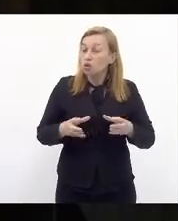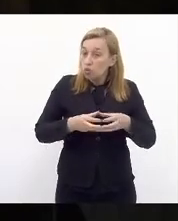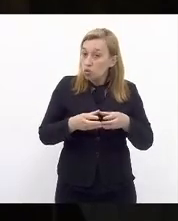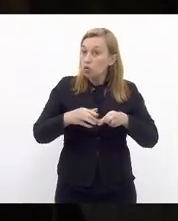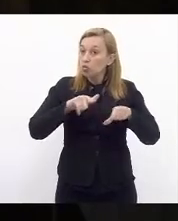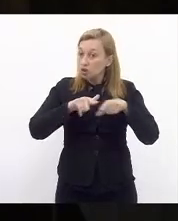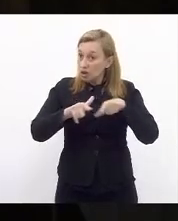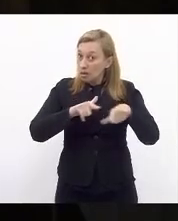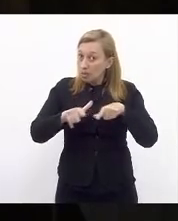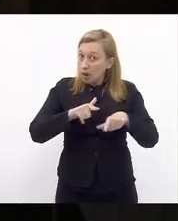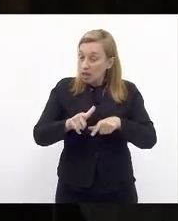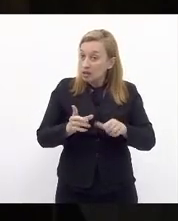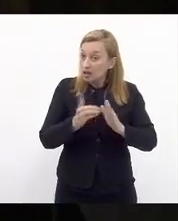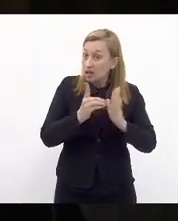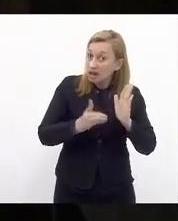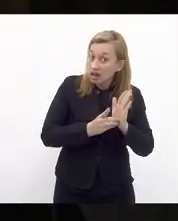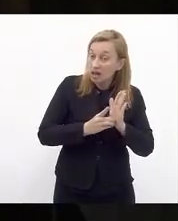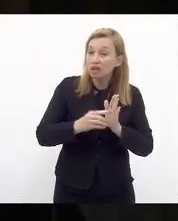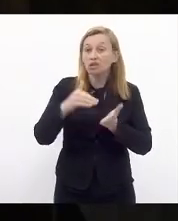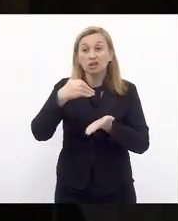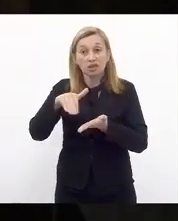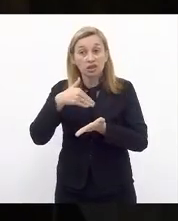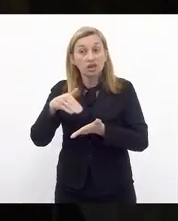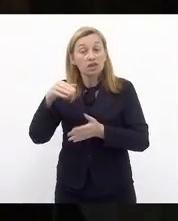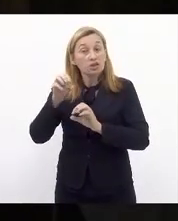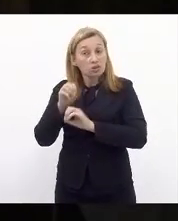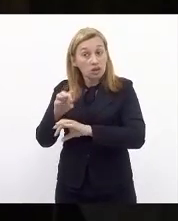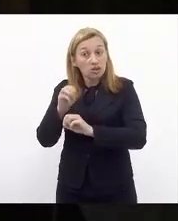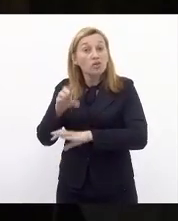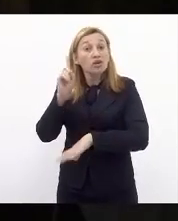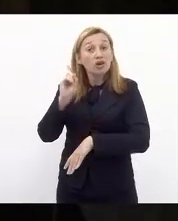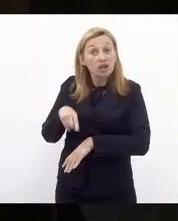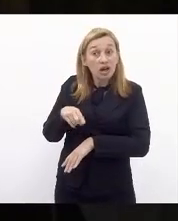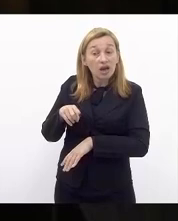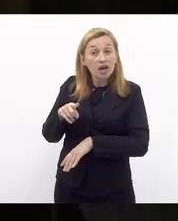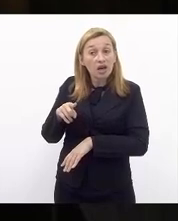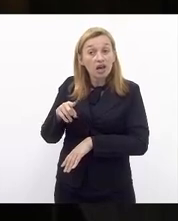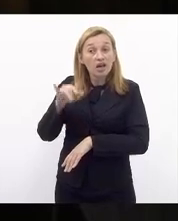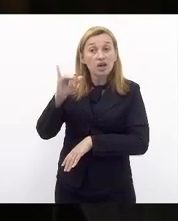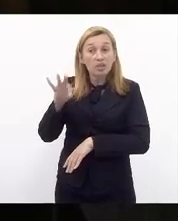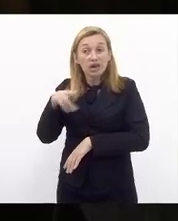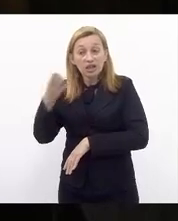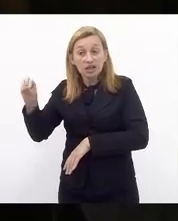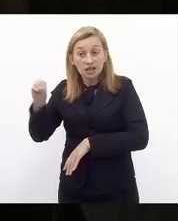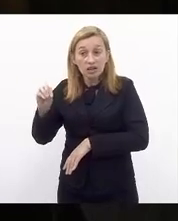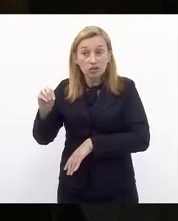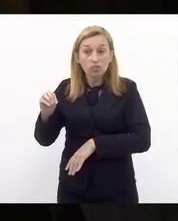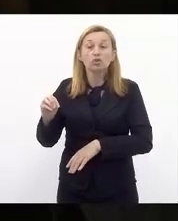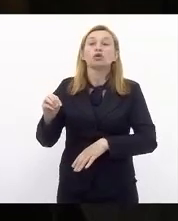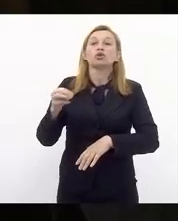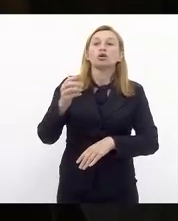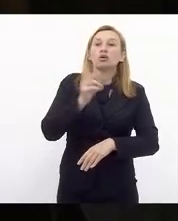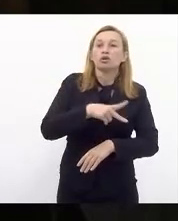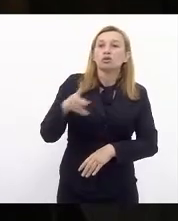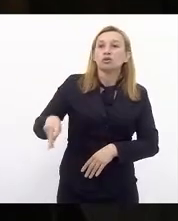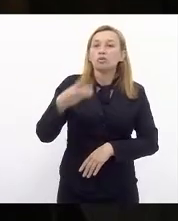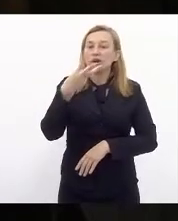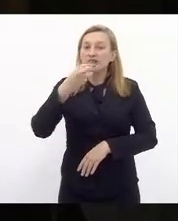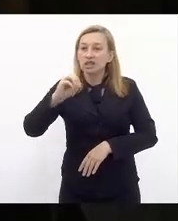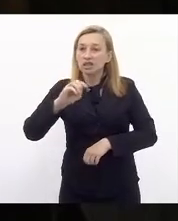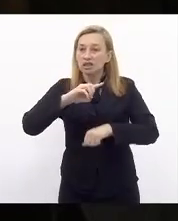de trabalho composto por decreto o secretário de educação que é a migração dos professores para 30 horas